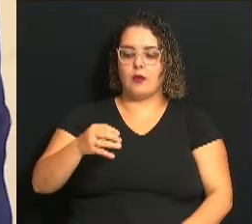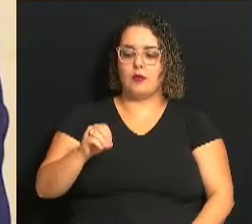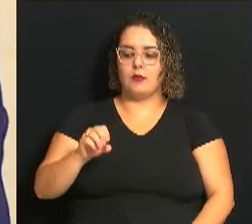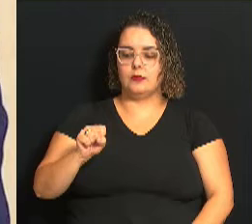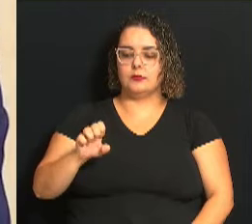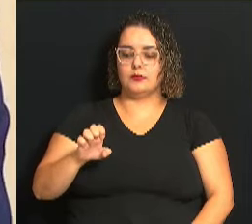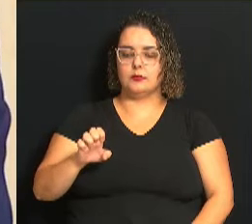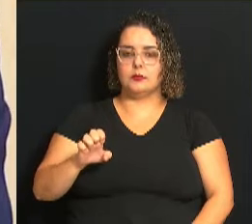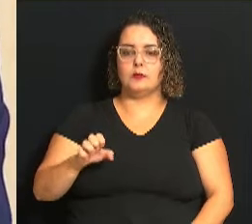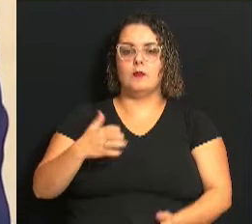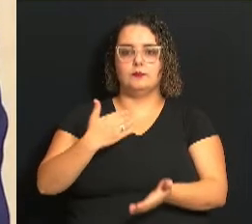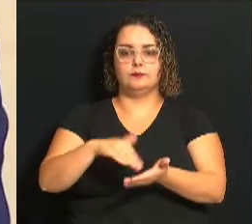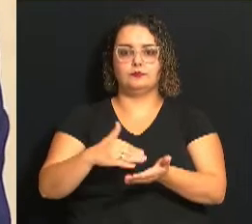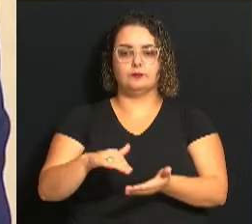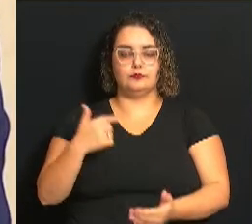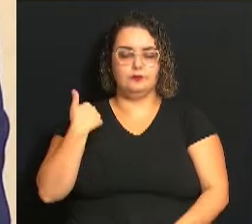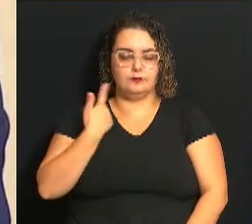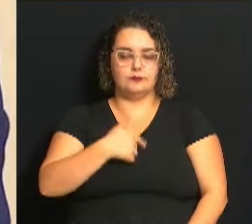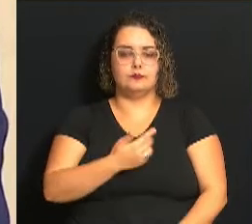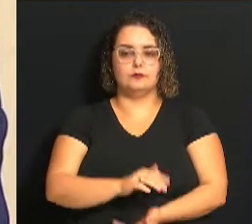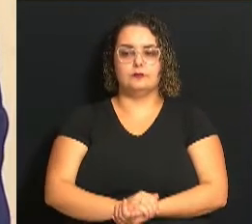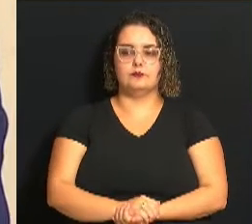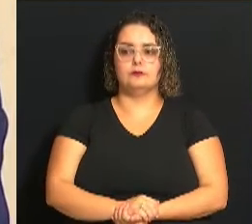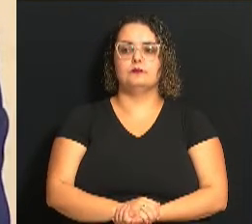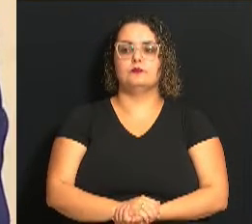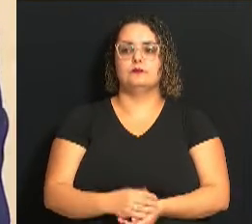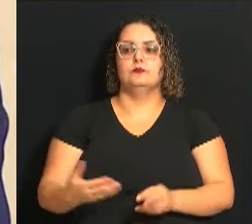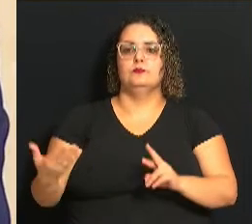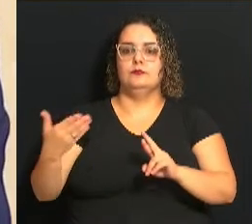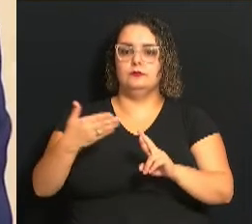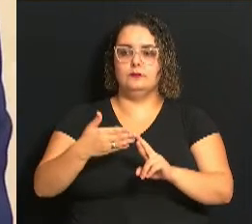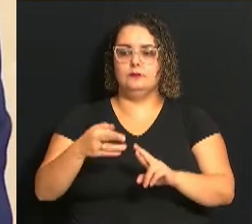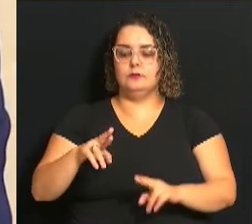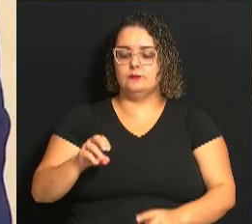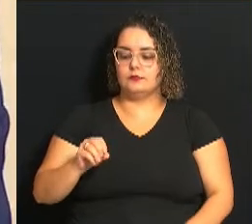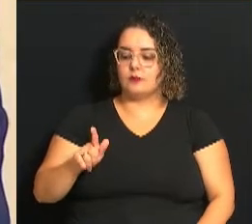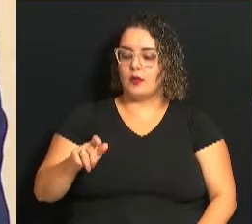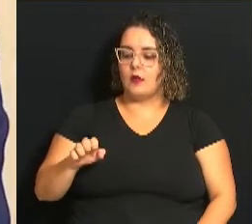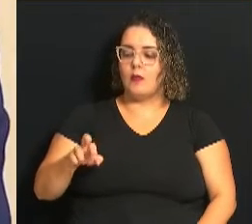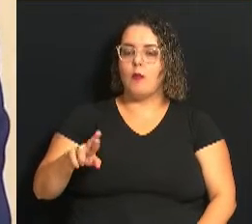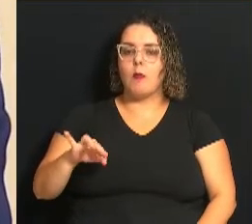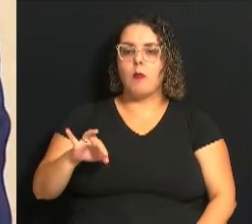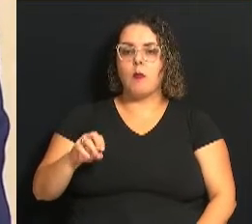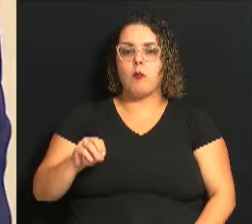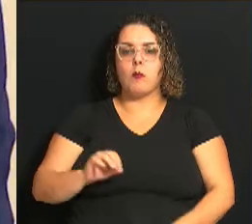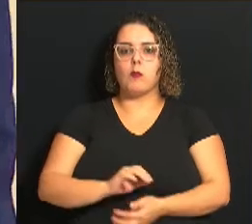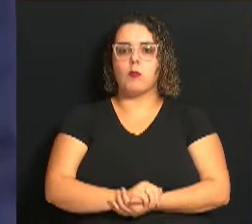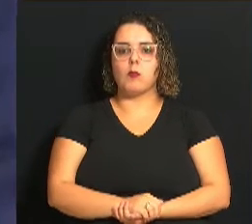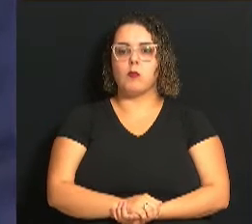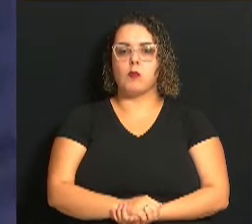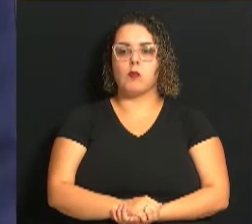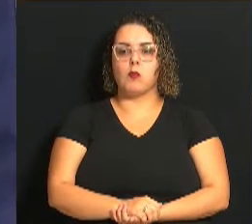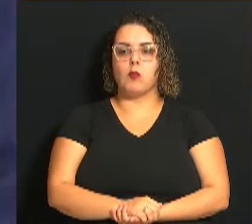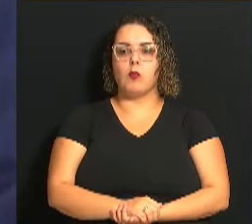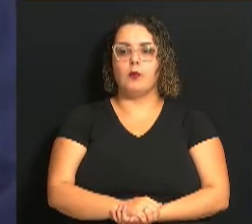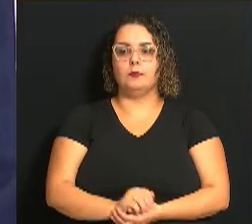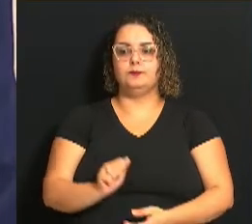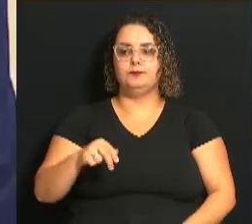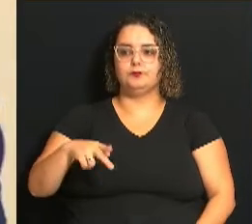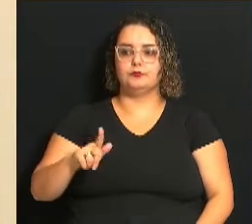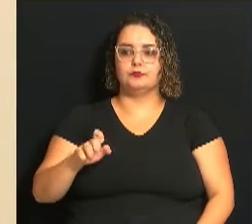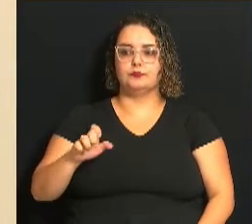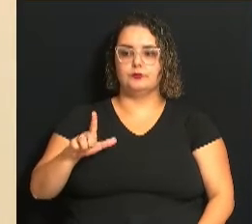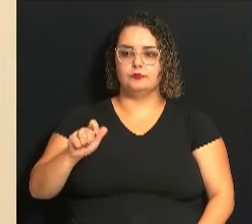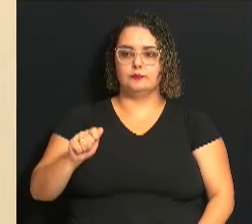secretário municipal, e representando o Rogério Menezes, a Ângela e o Gustavo. Muito obrigado.